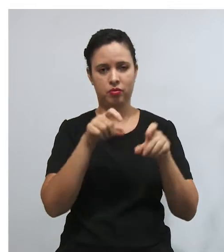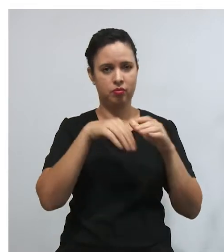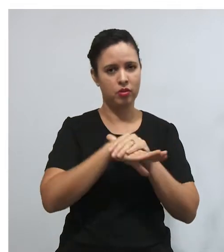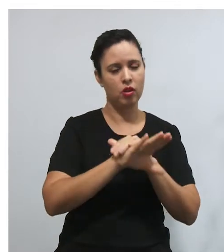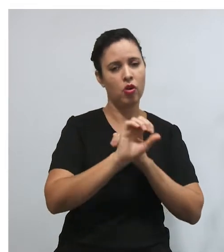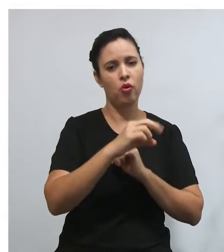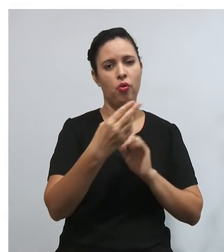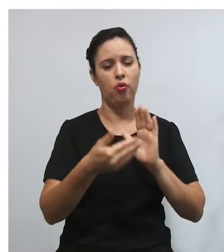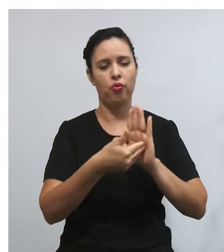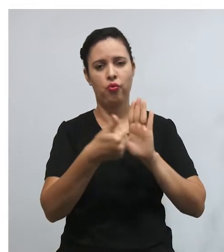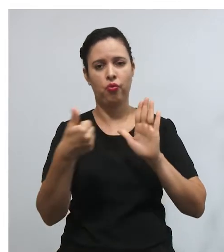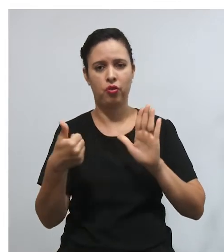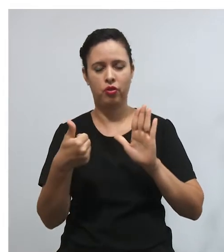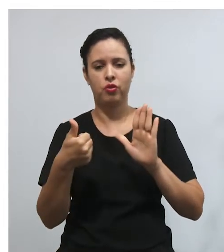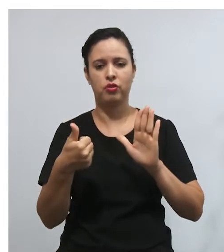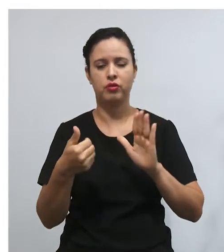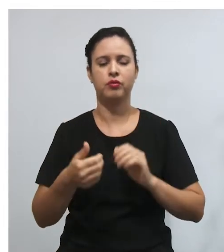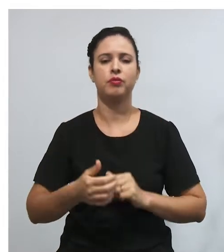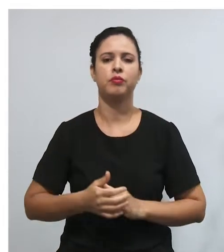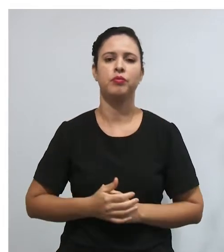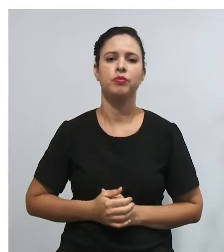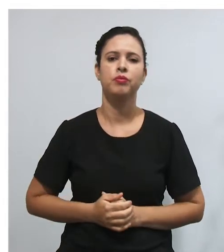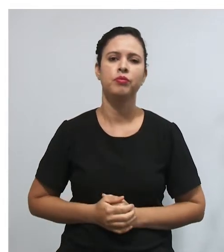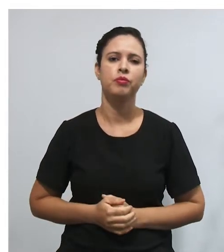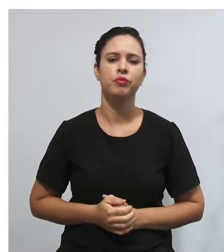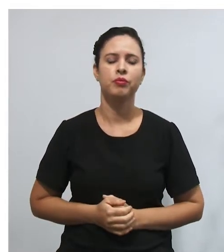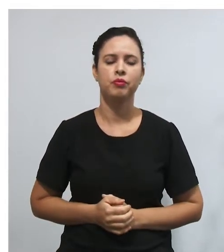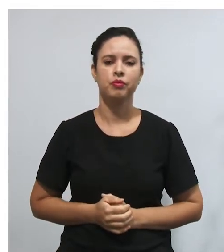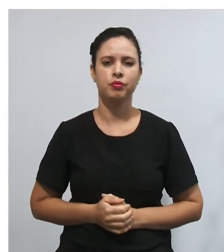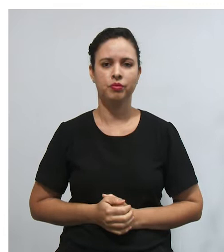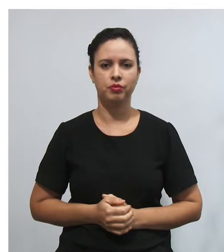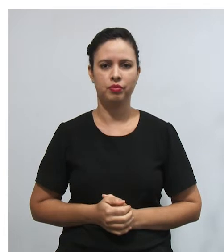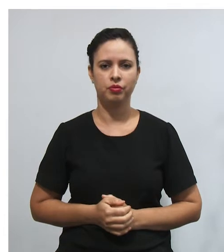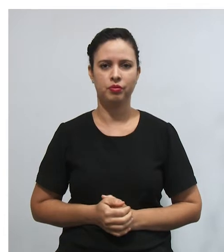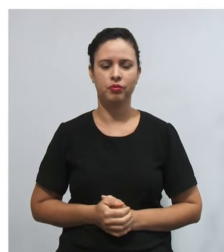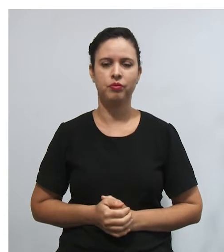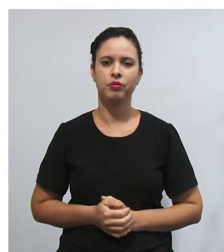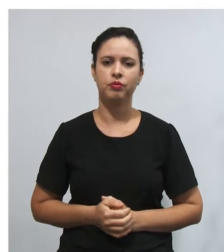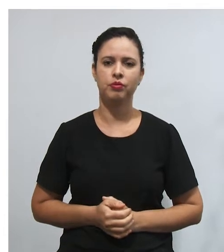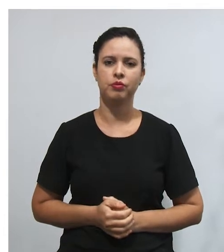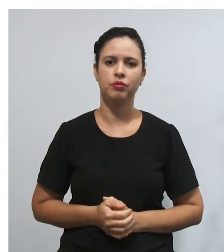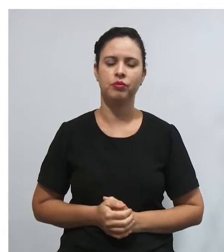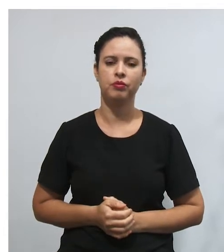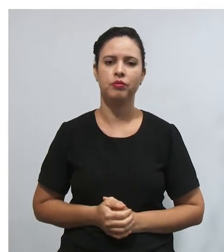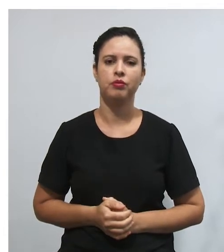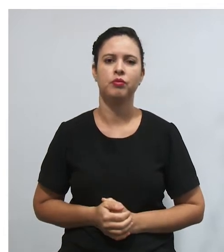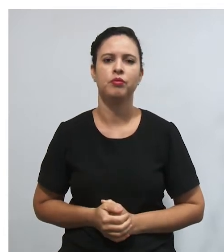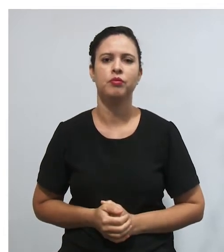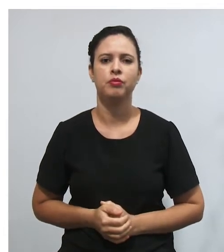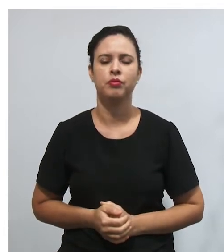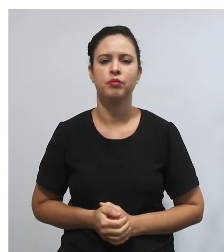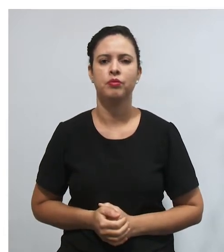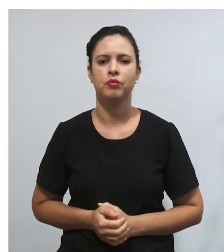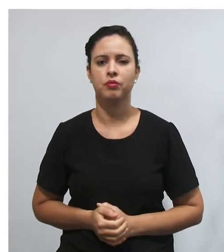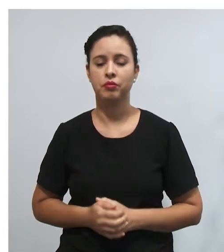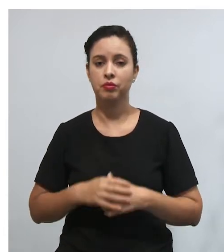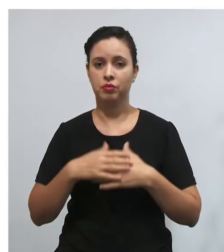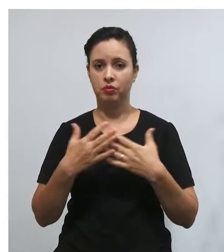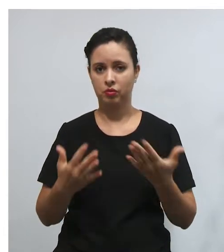de HD externo. É um disco rígido externo. Por sua maior capacidade